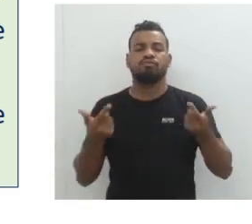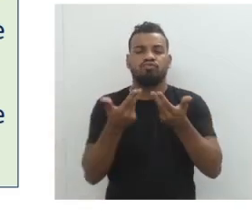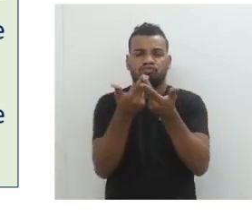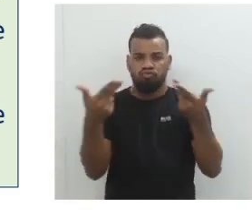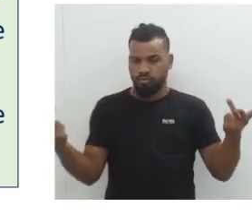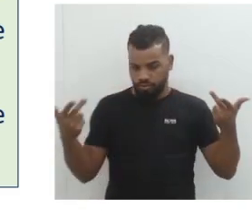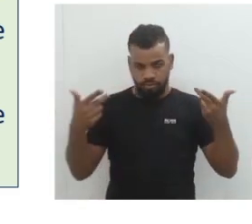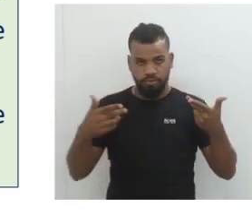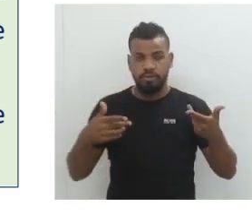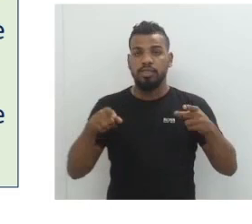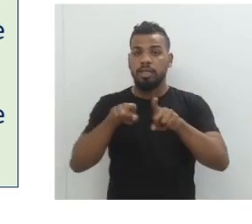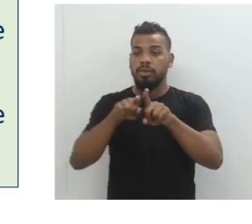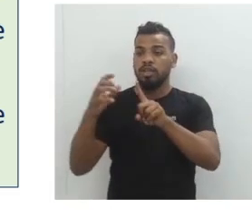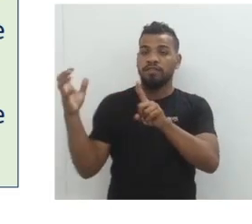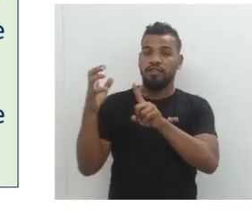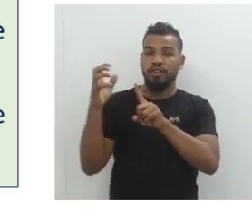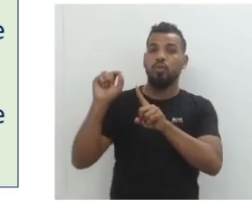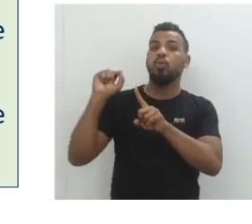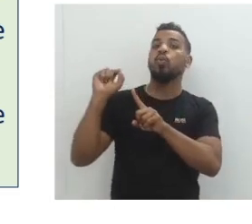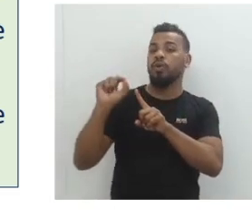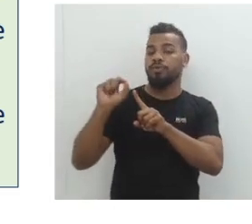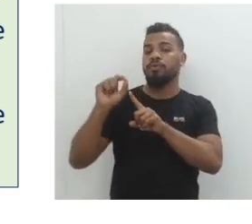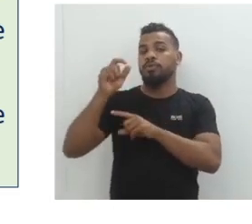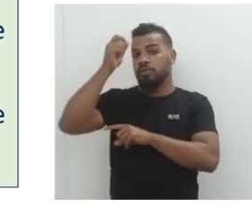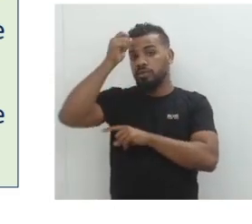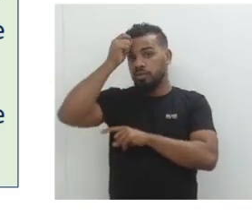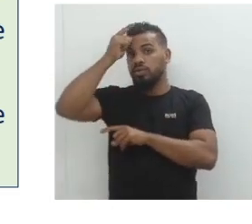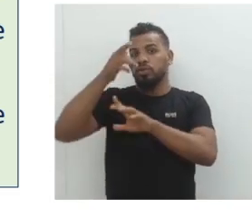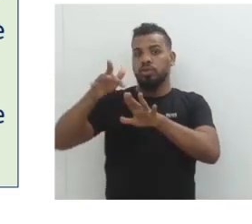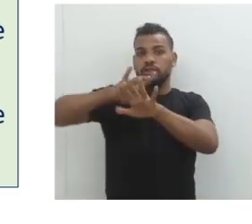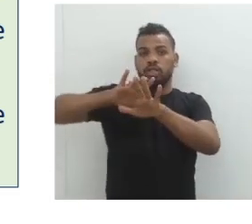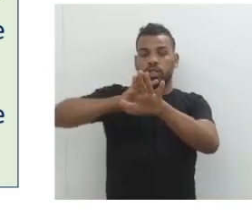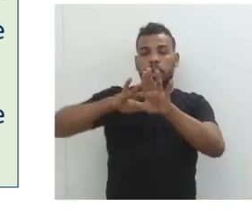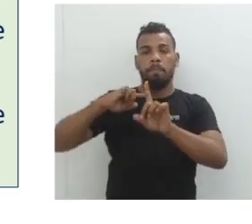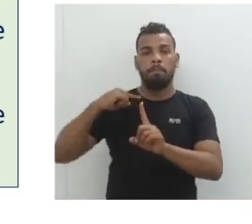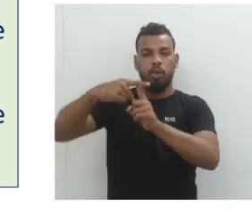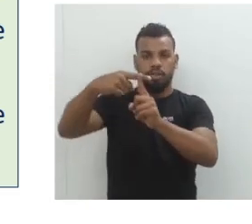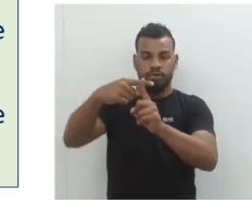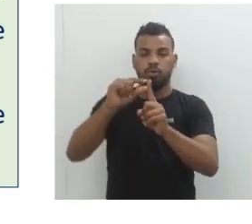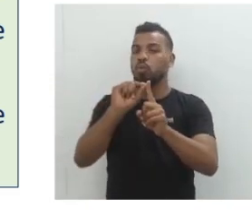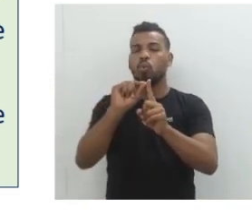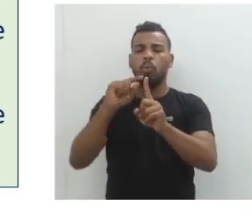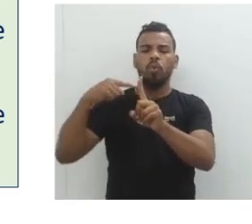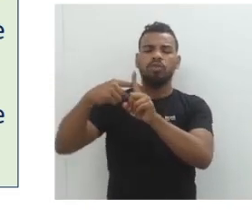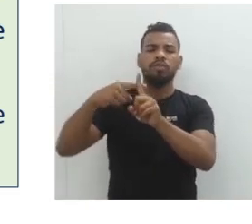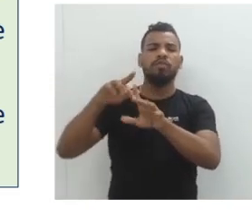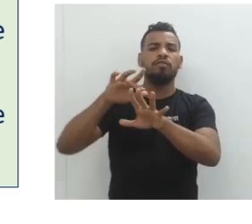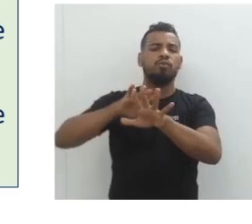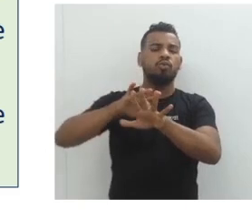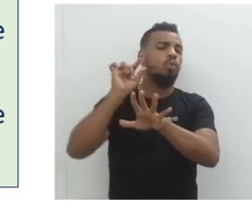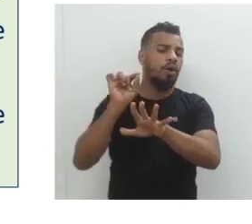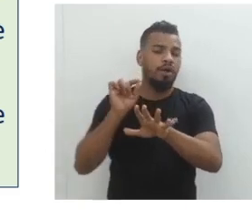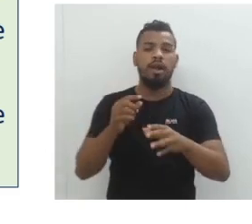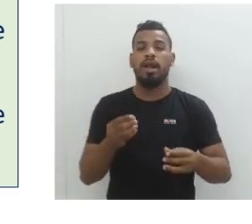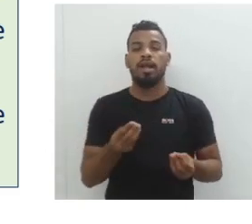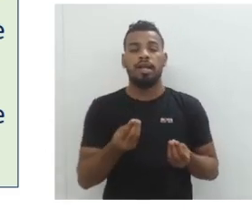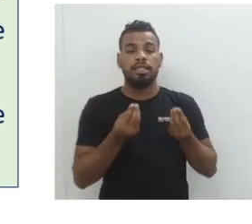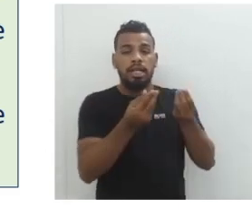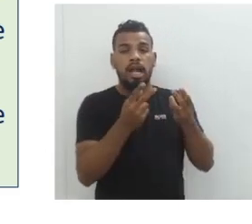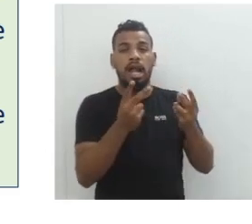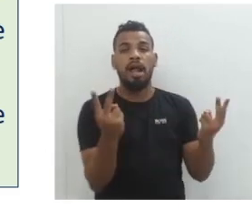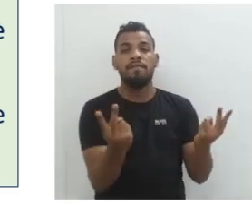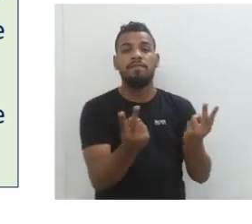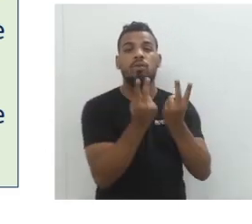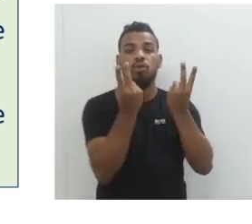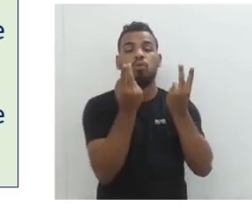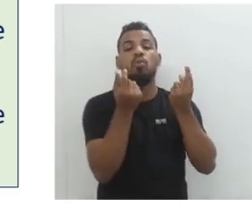influência dos ideais positivistas, que valorizam a